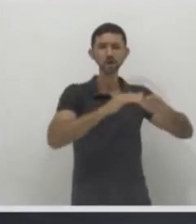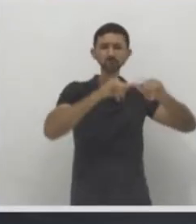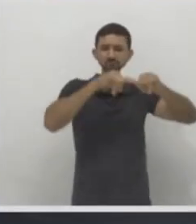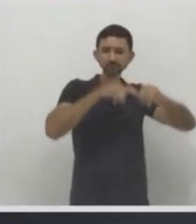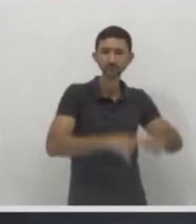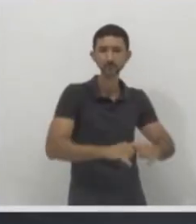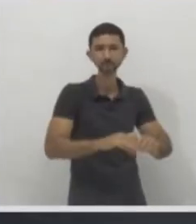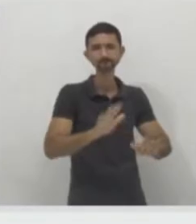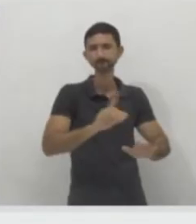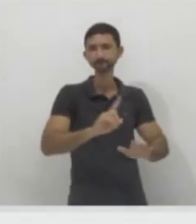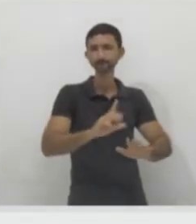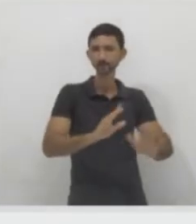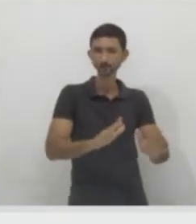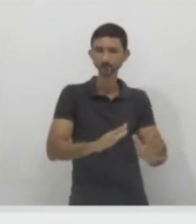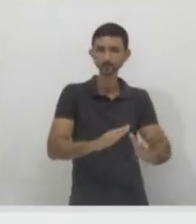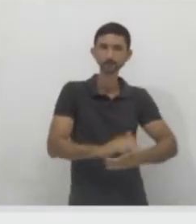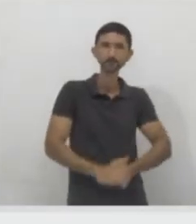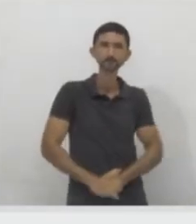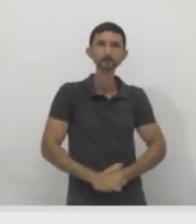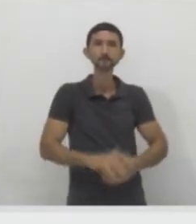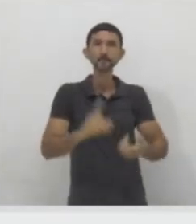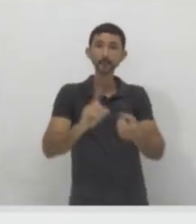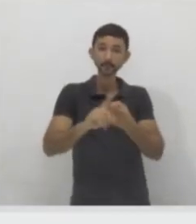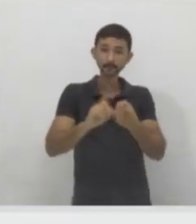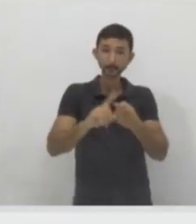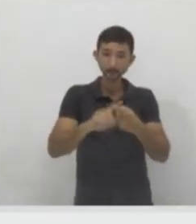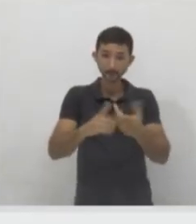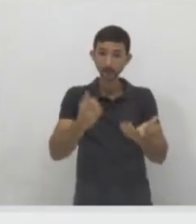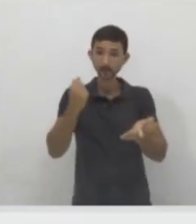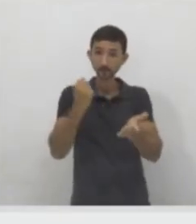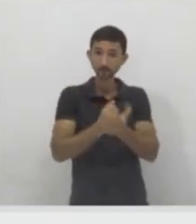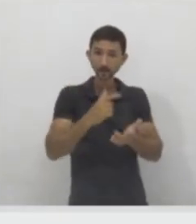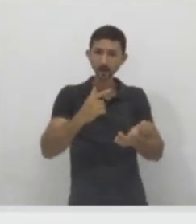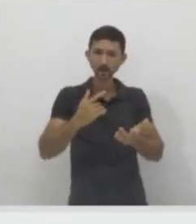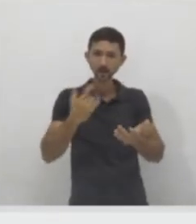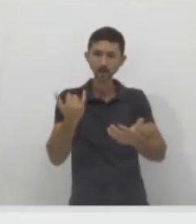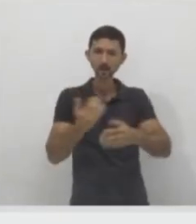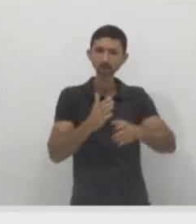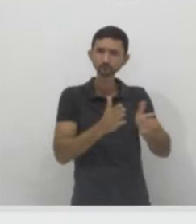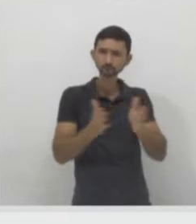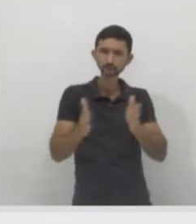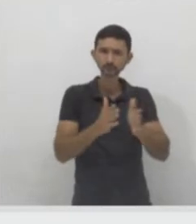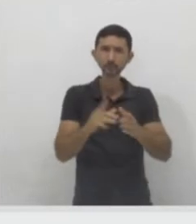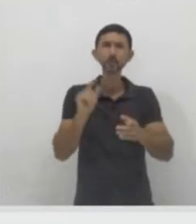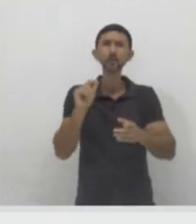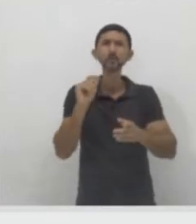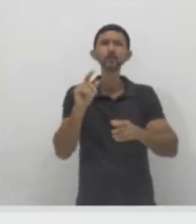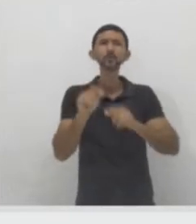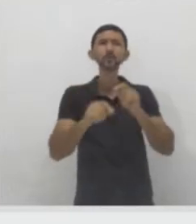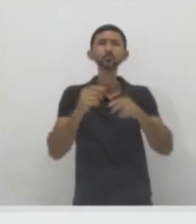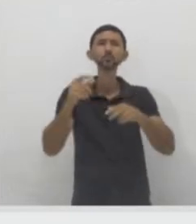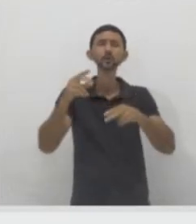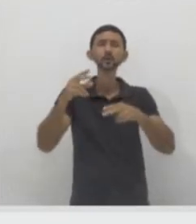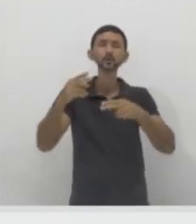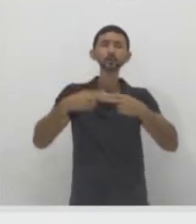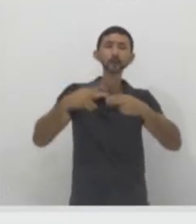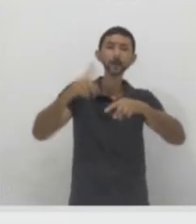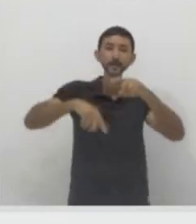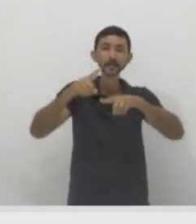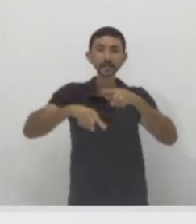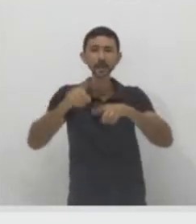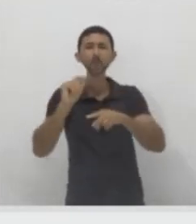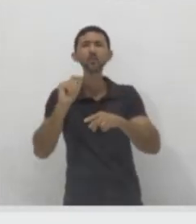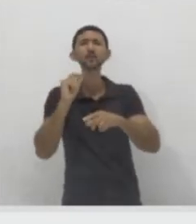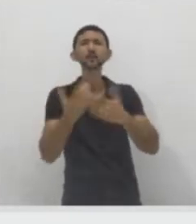local. E aqui também o que marca muito esse período é a ferramenta que ele utilizava para essa caça, para essa